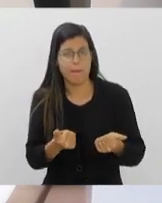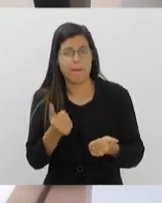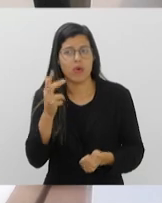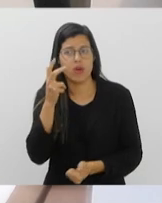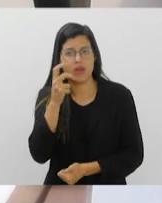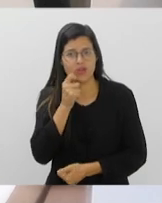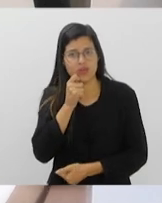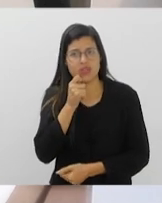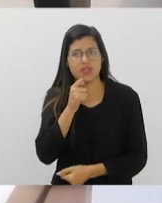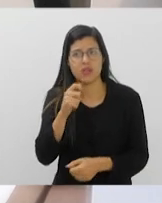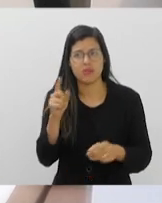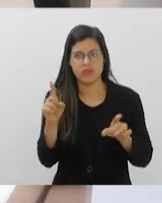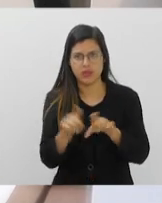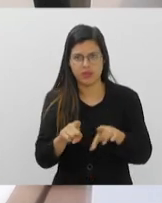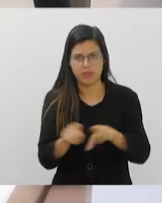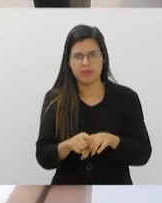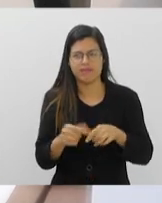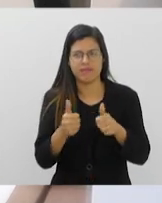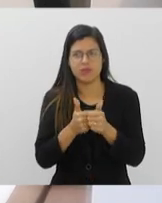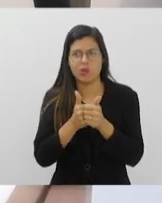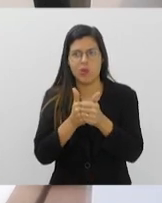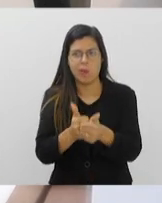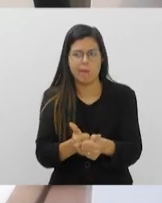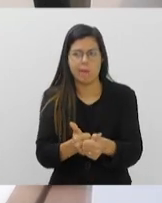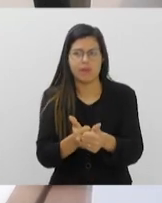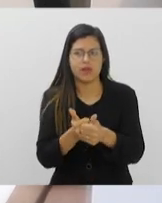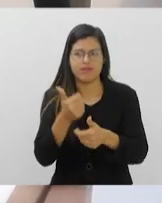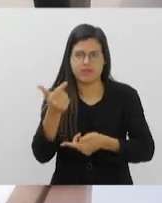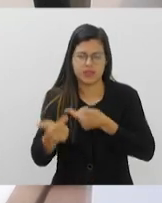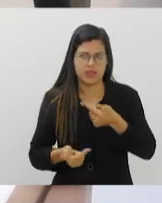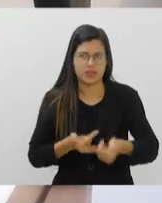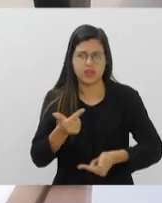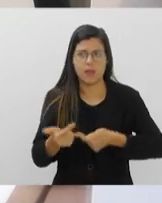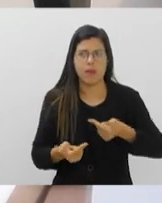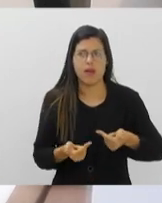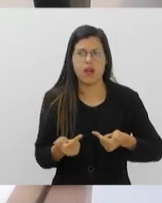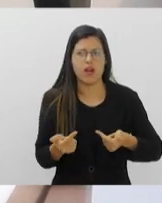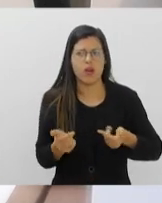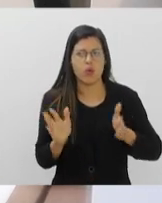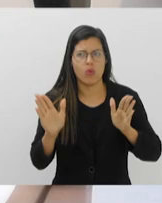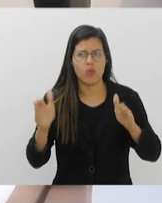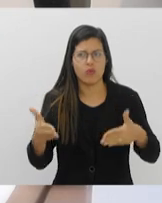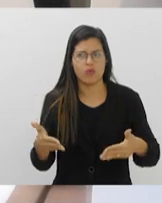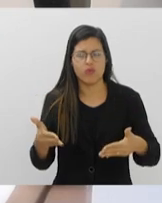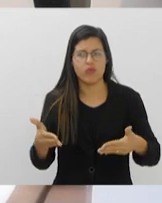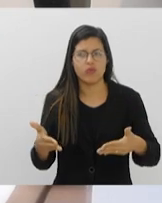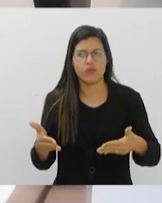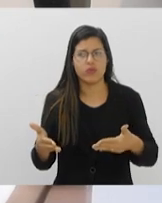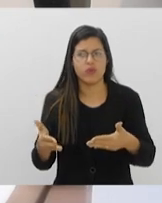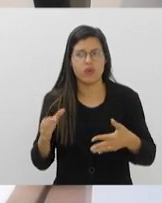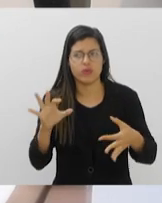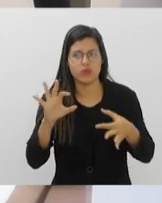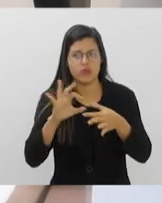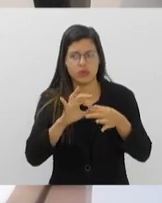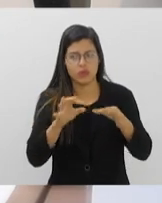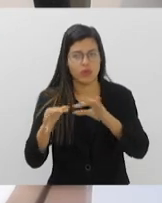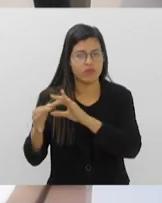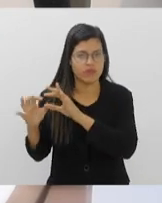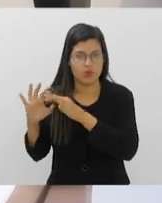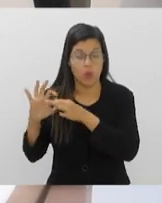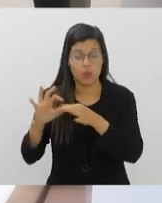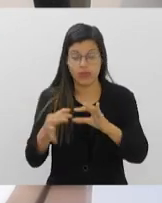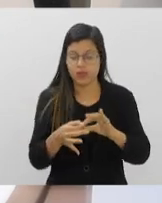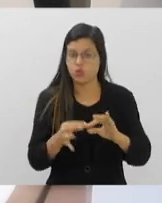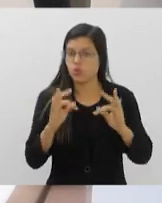também que eu eu eu acompanho sempre trabalha muito incisivamente eh com contexto de todas as crianças